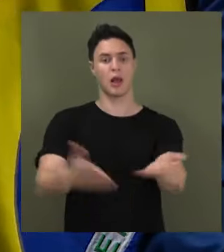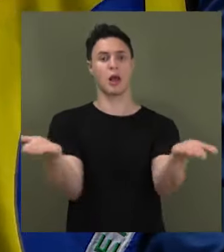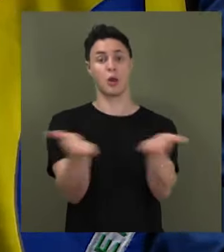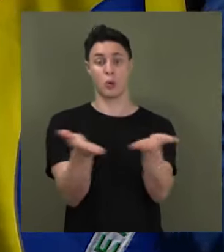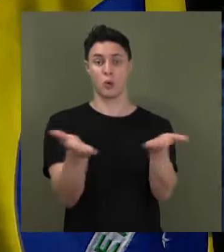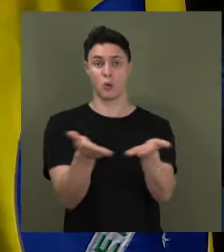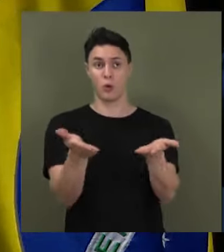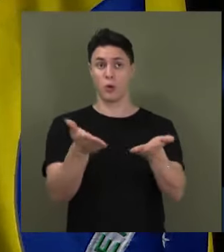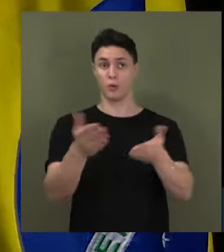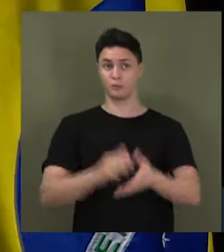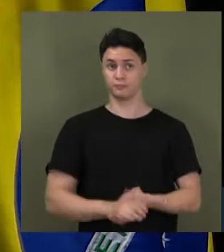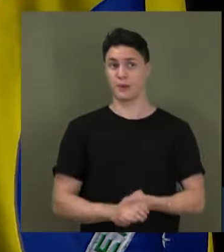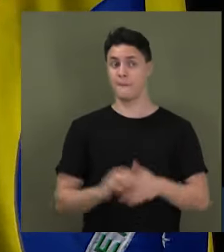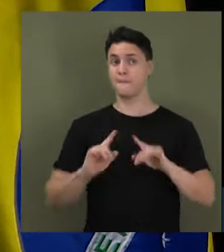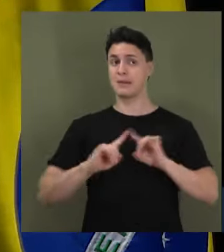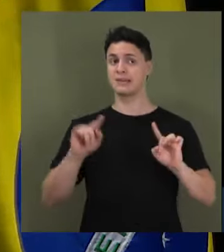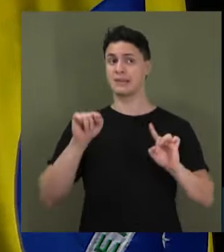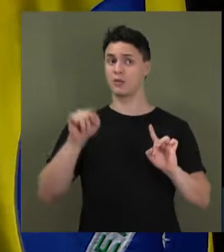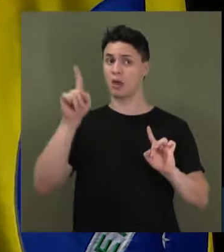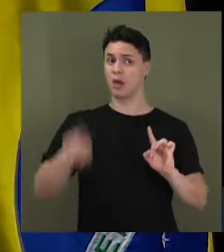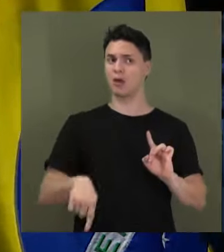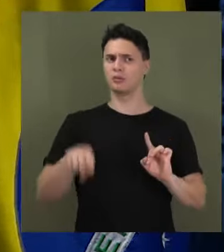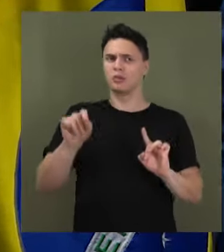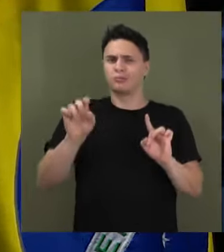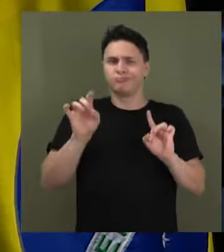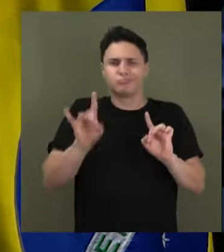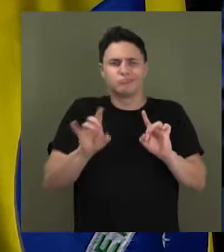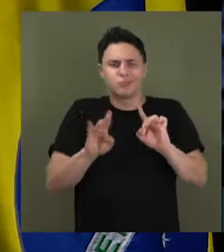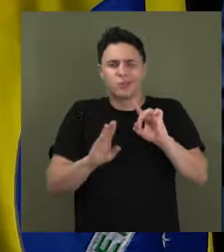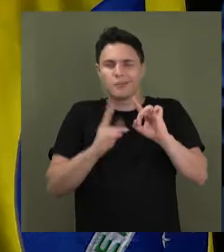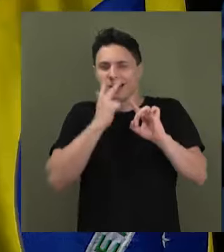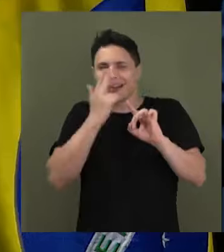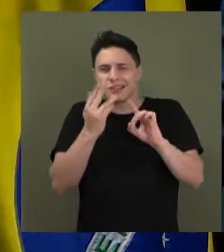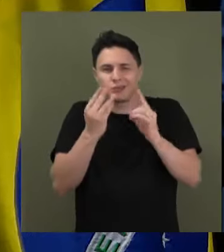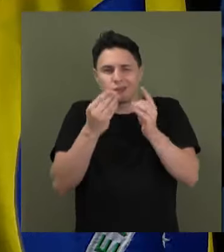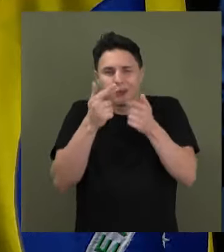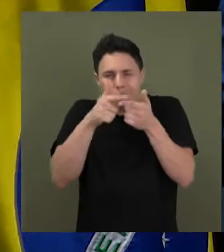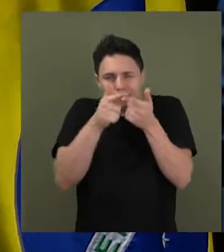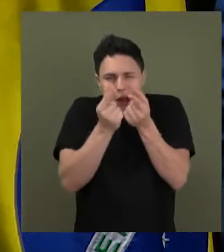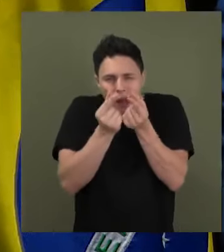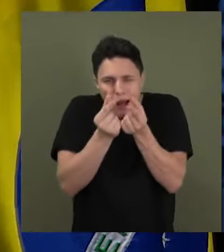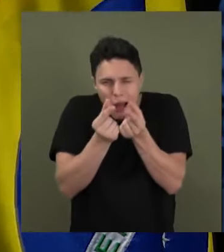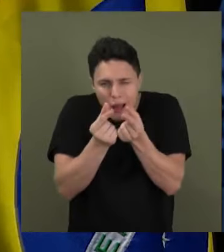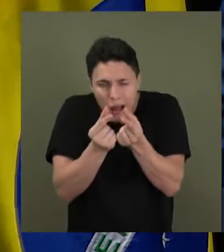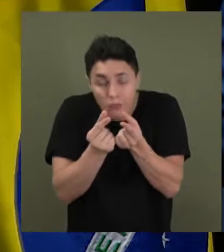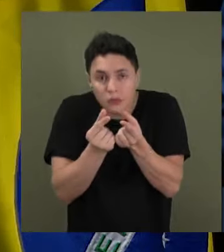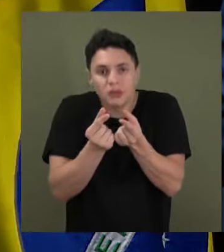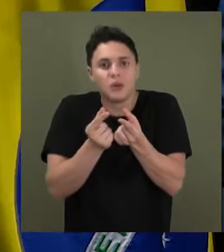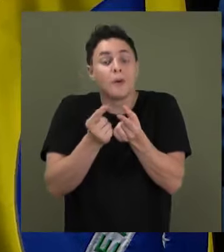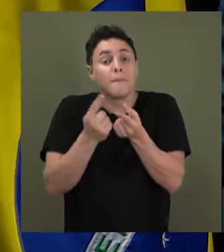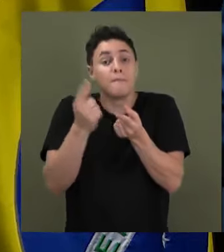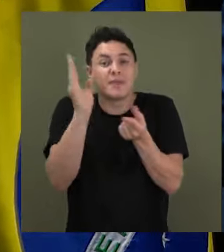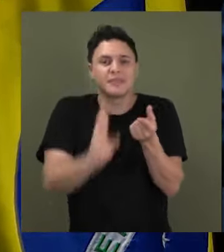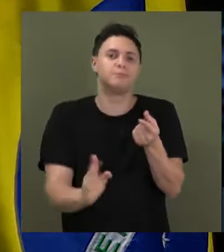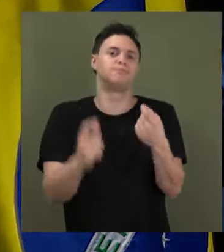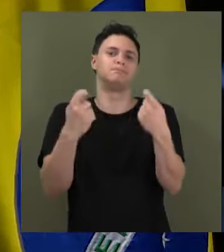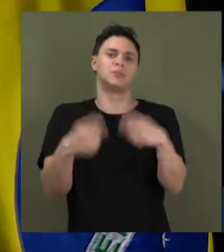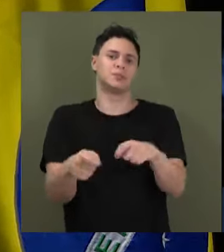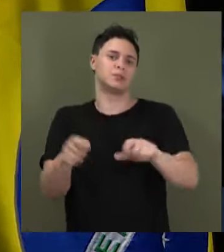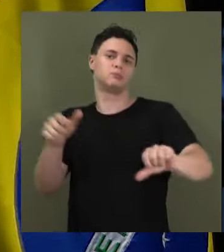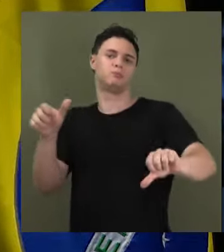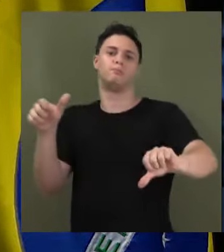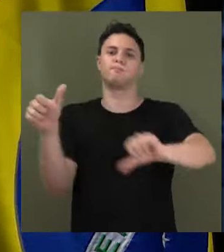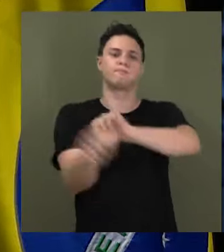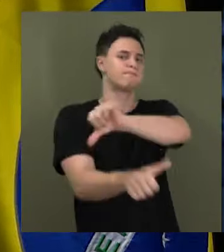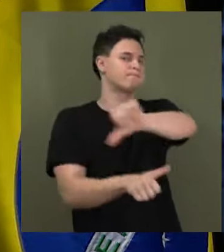Porém, essa é só a pontinha do iceberg. O Brasil precisa mesmo é de uma grande reforma